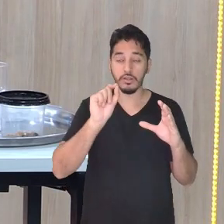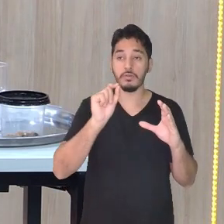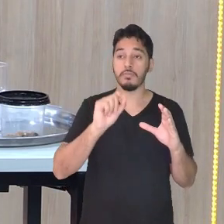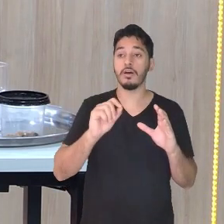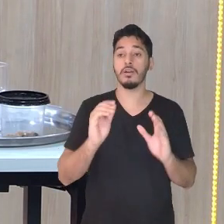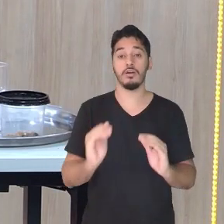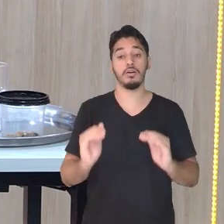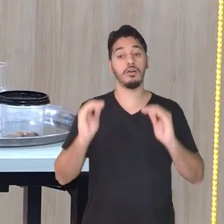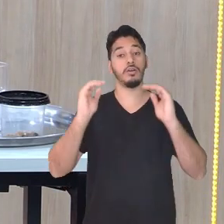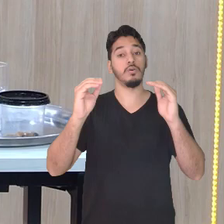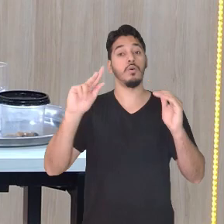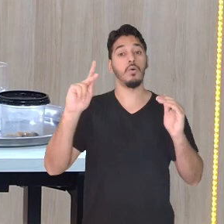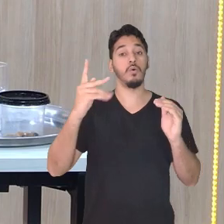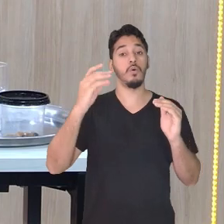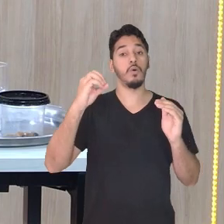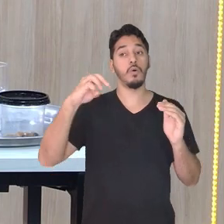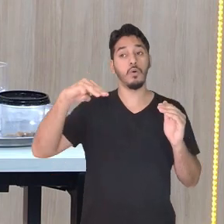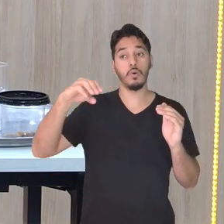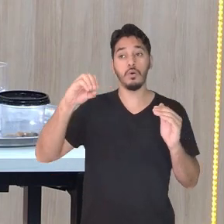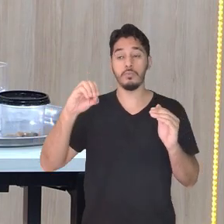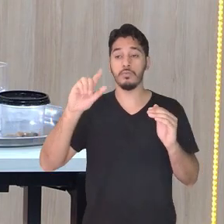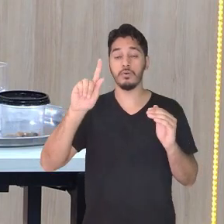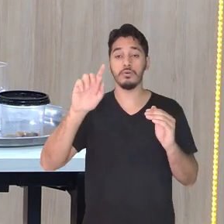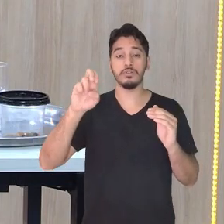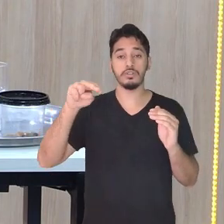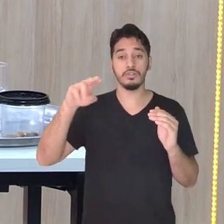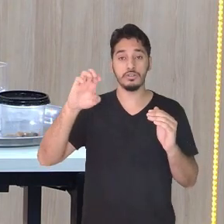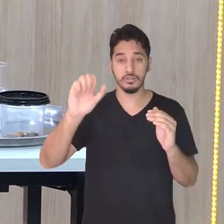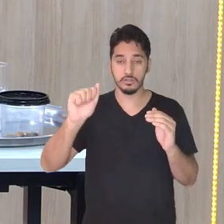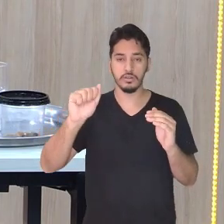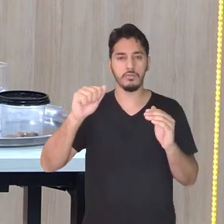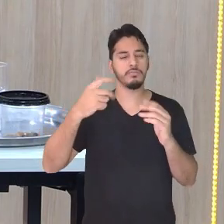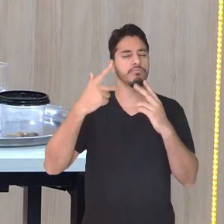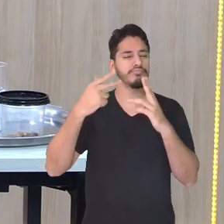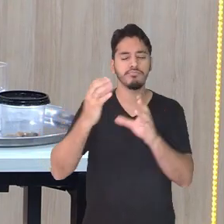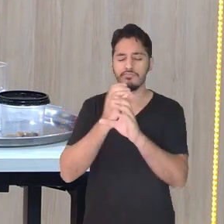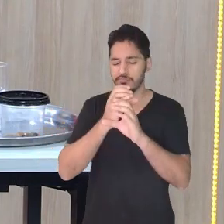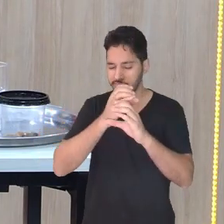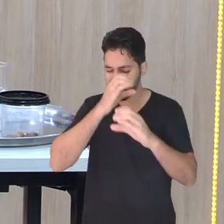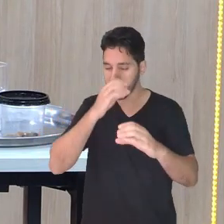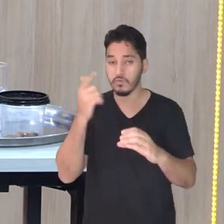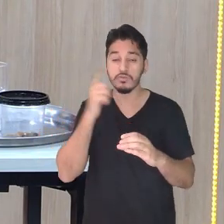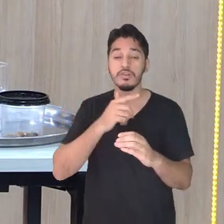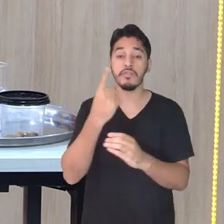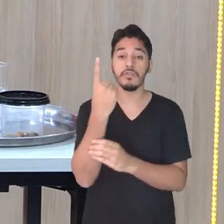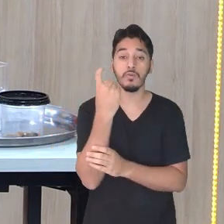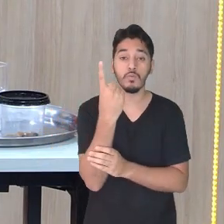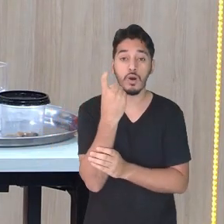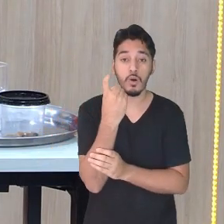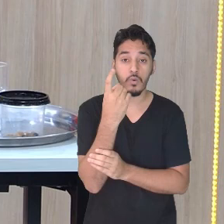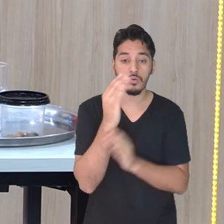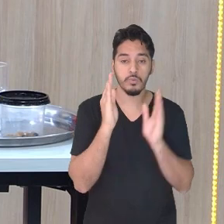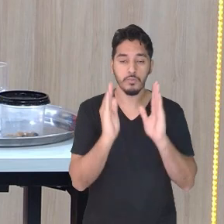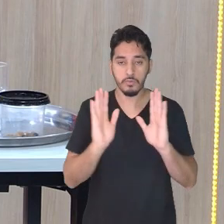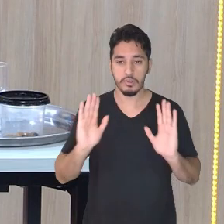homogênea, essa aqui em cima, mesmo com o microscópio, a gente só vê uma única